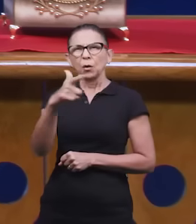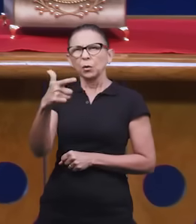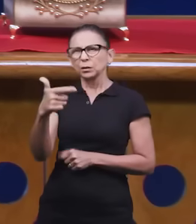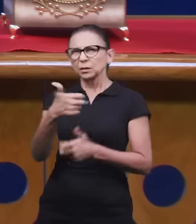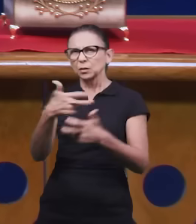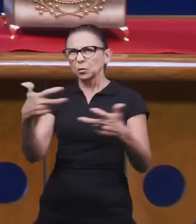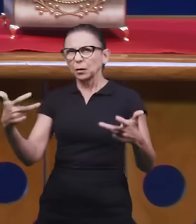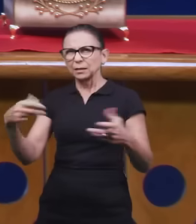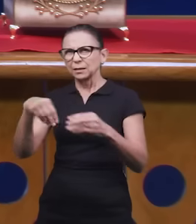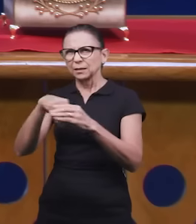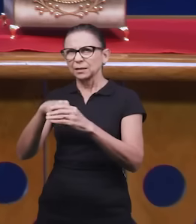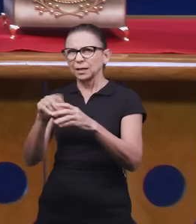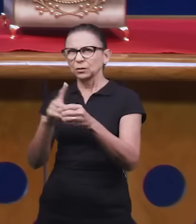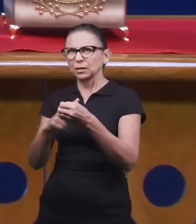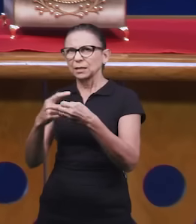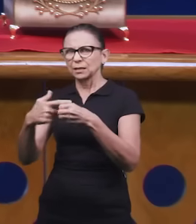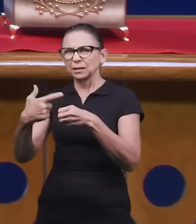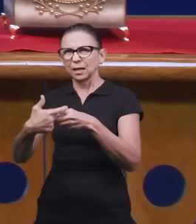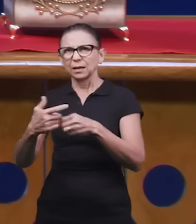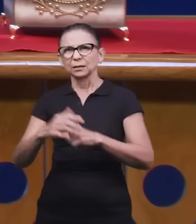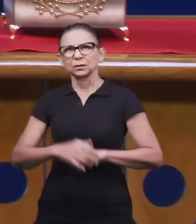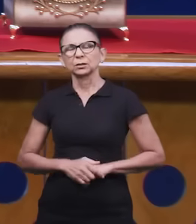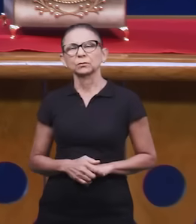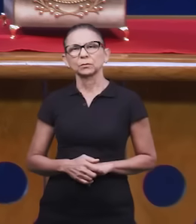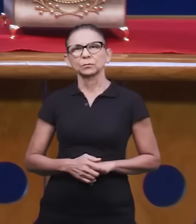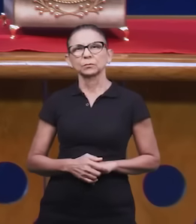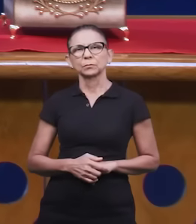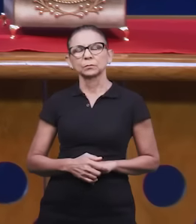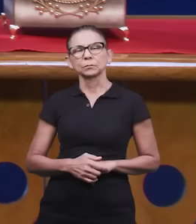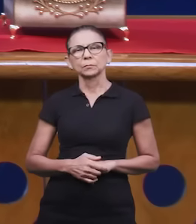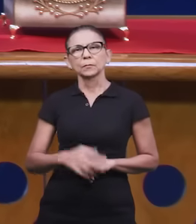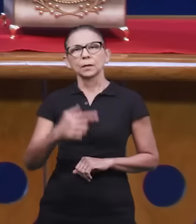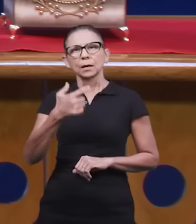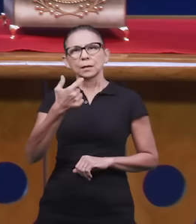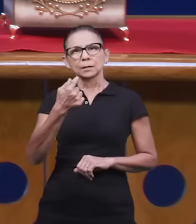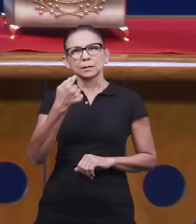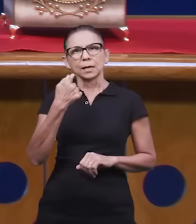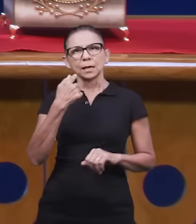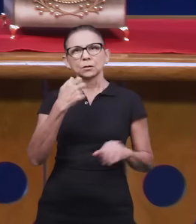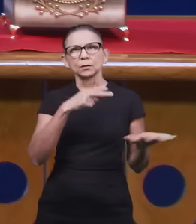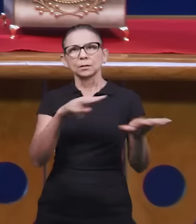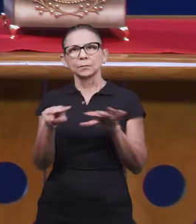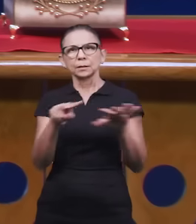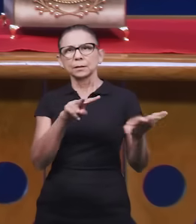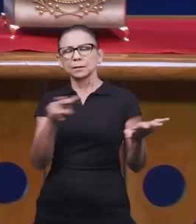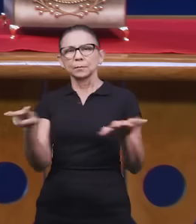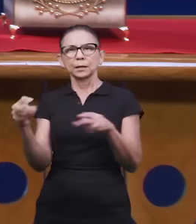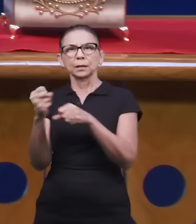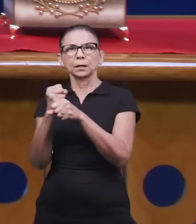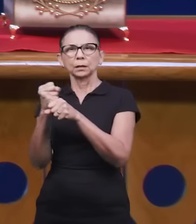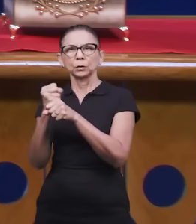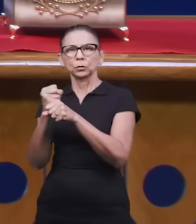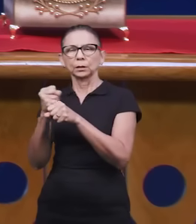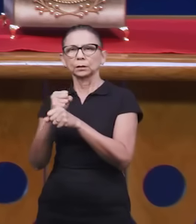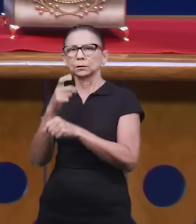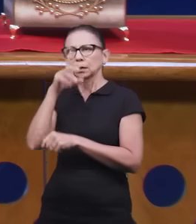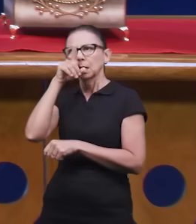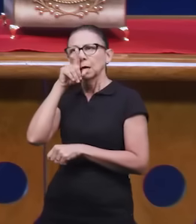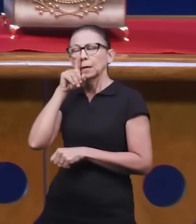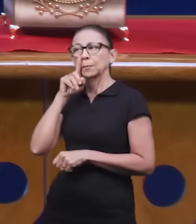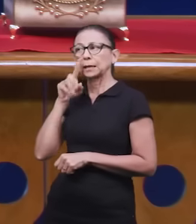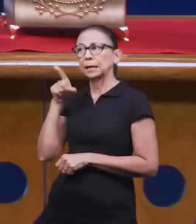anos. Ou, desculpe, 7 semanas de anos. Aqui embaixo, em amarelo,